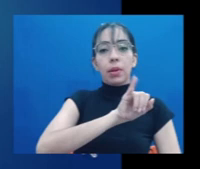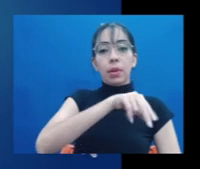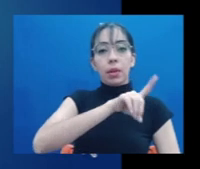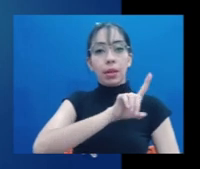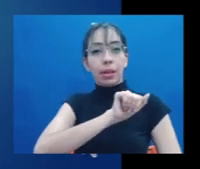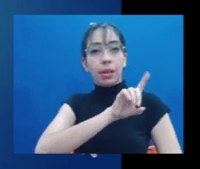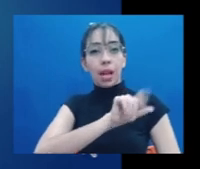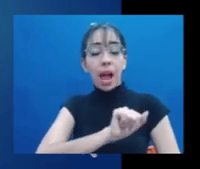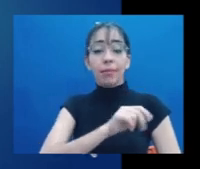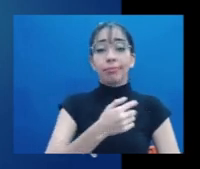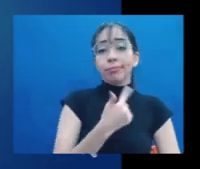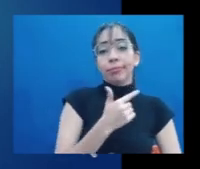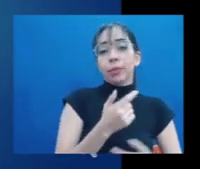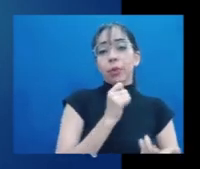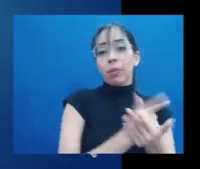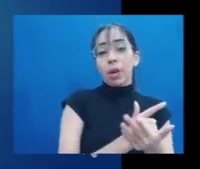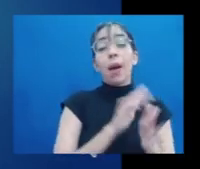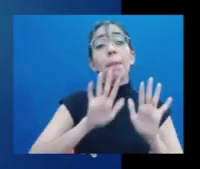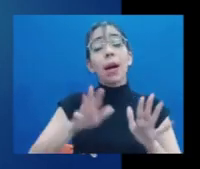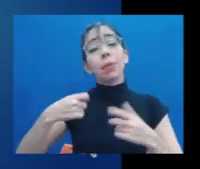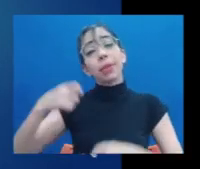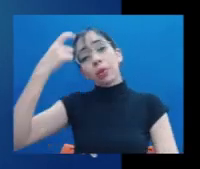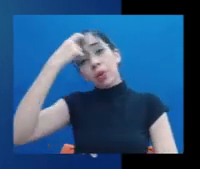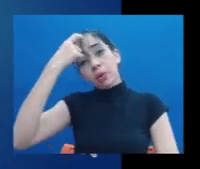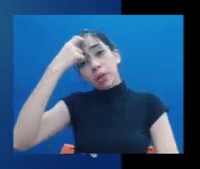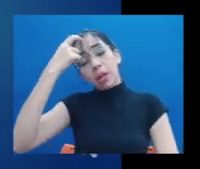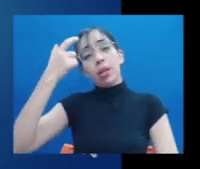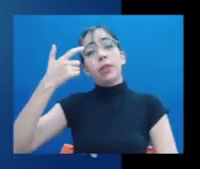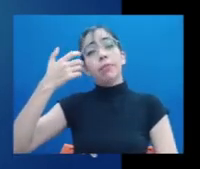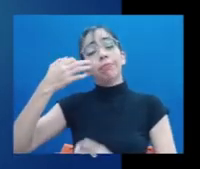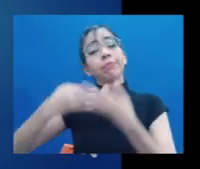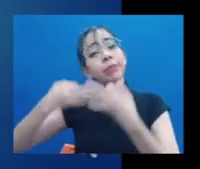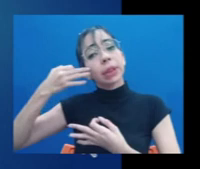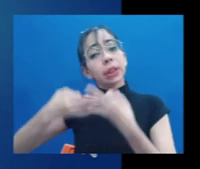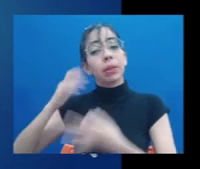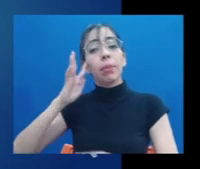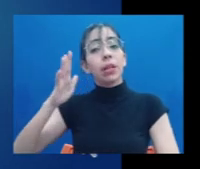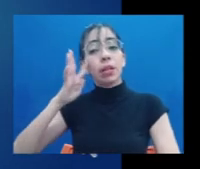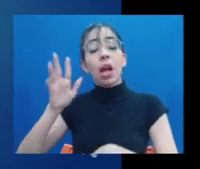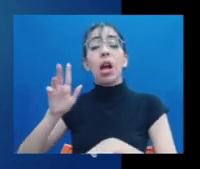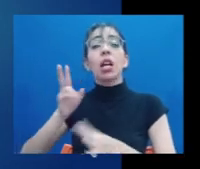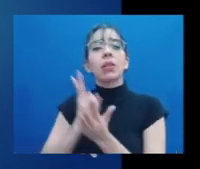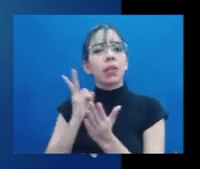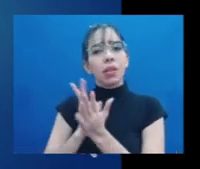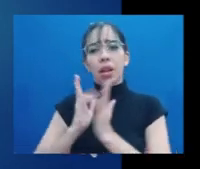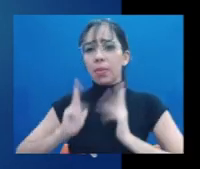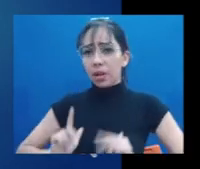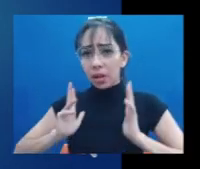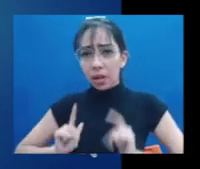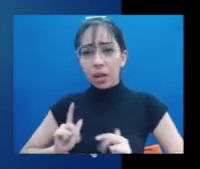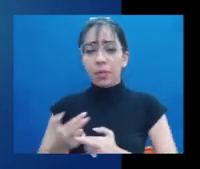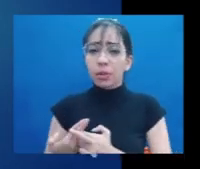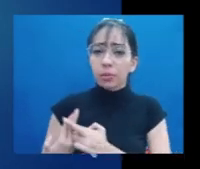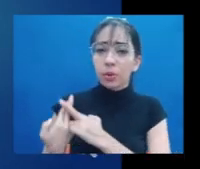não é pertinente eu comentar aqui. Né? Então, a realidade é essa que eu comentei com vocês, que